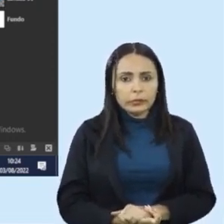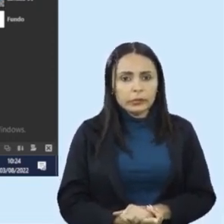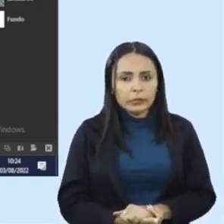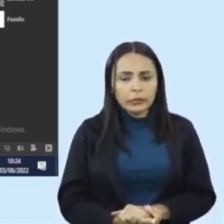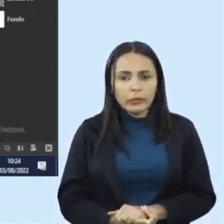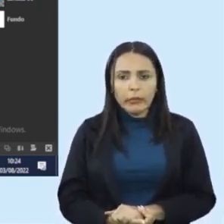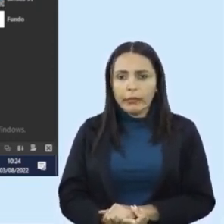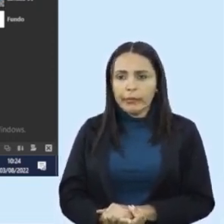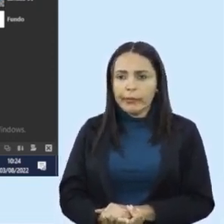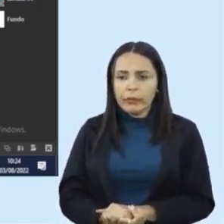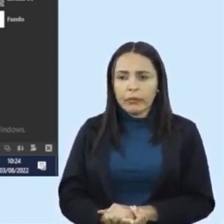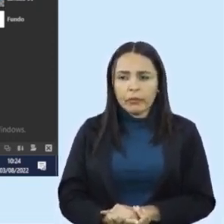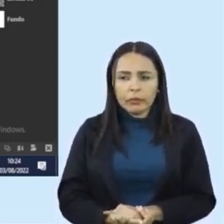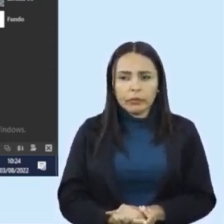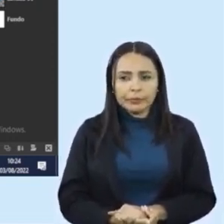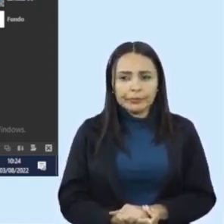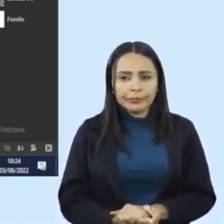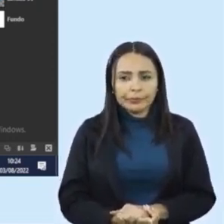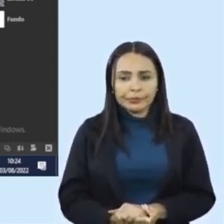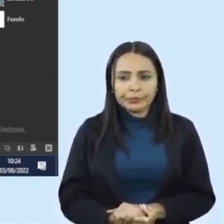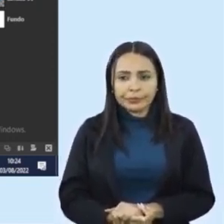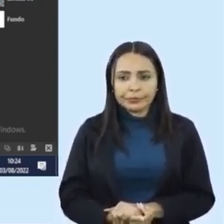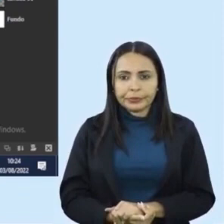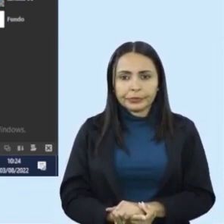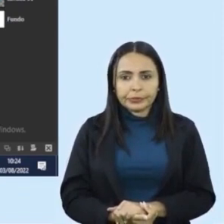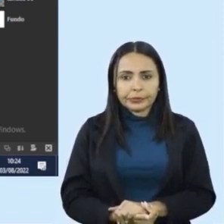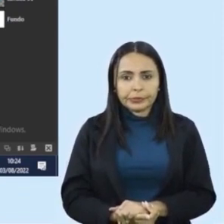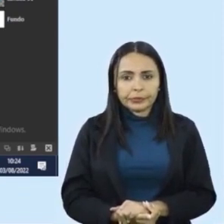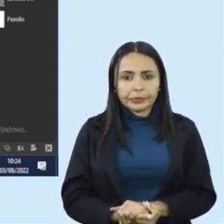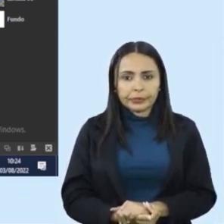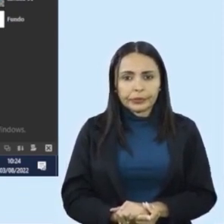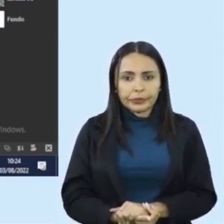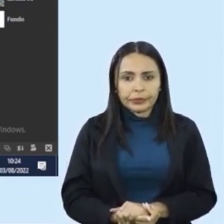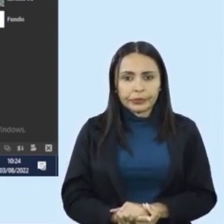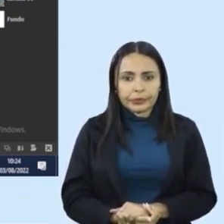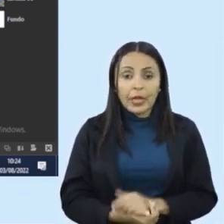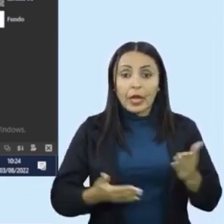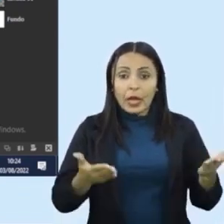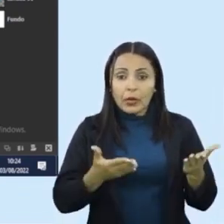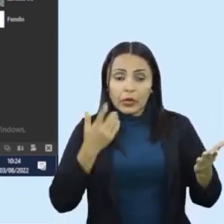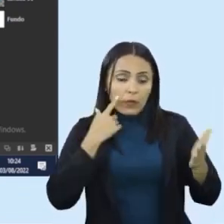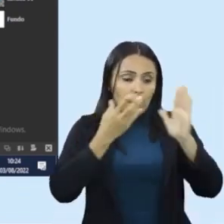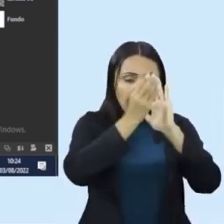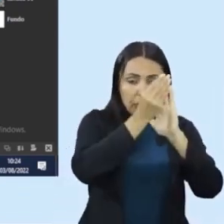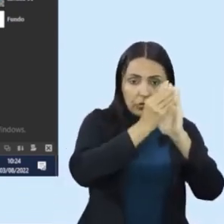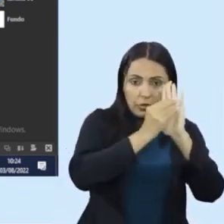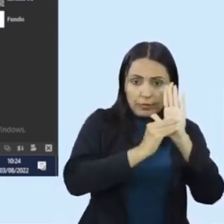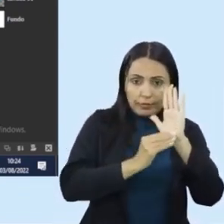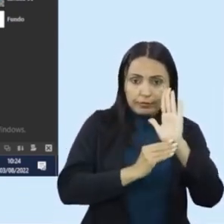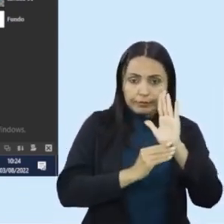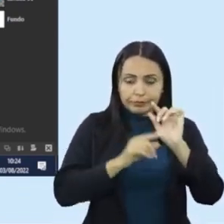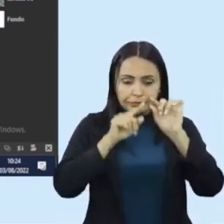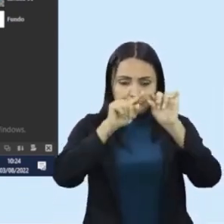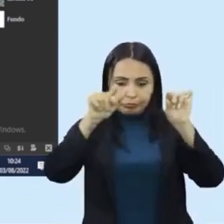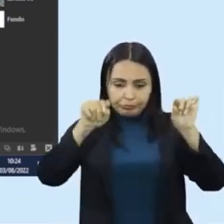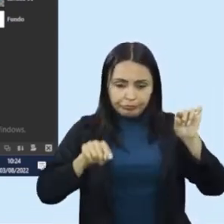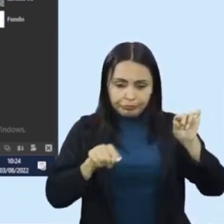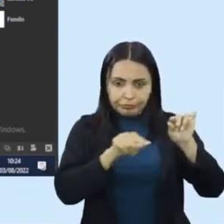Feito isso, eu vou preencher ela. Deixa eu ver uma cor.